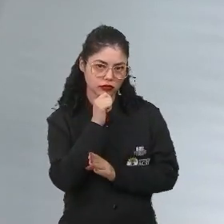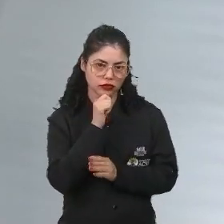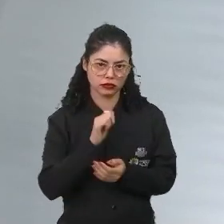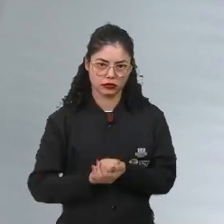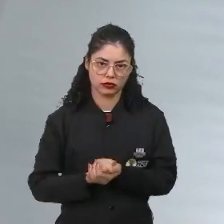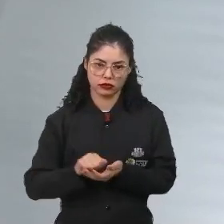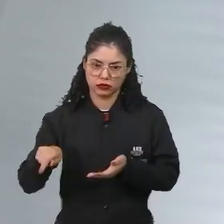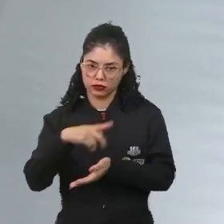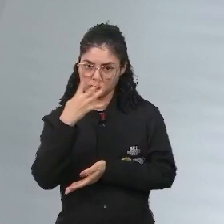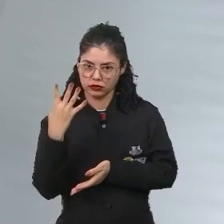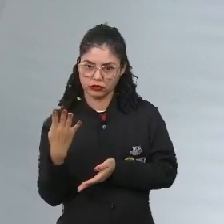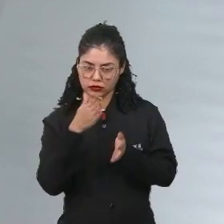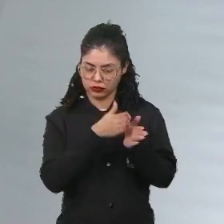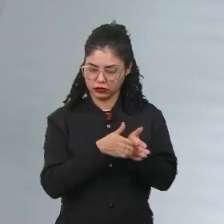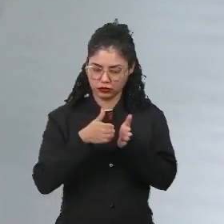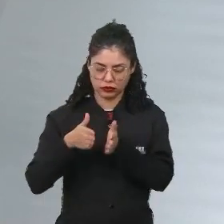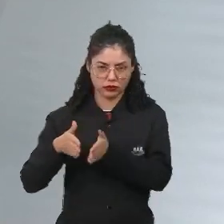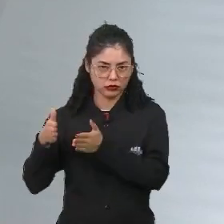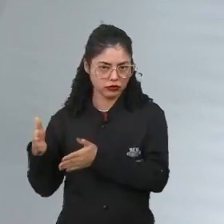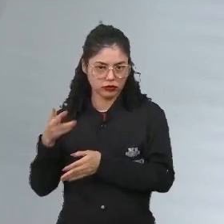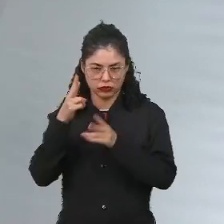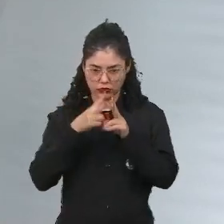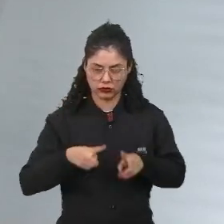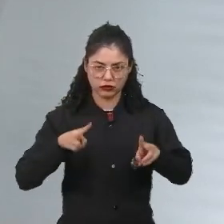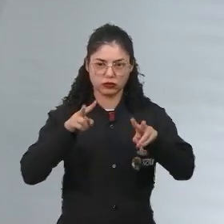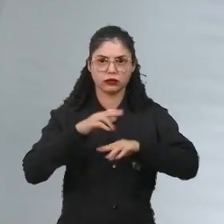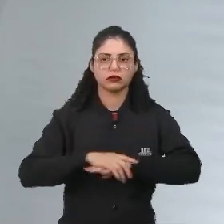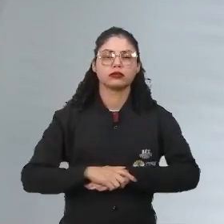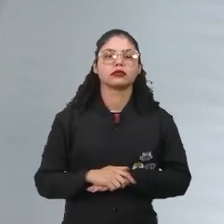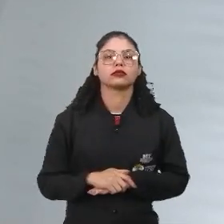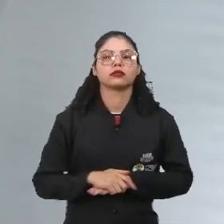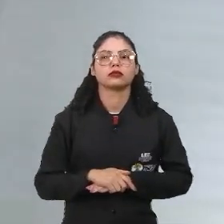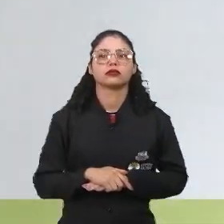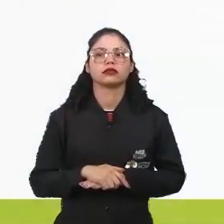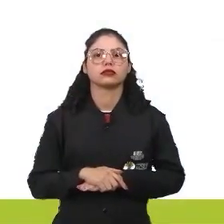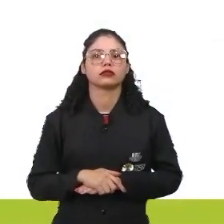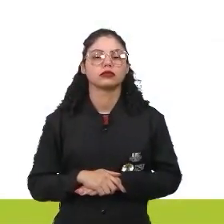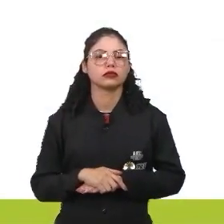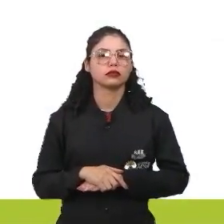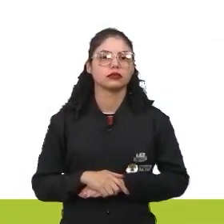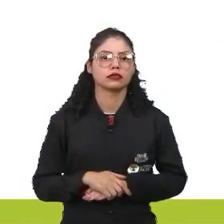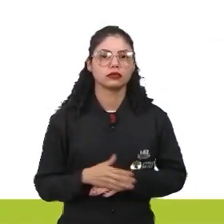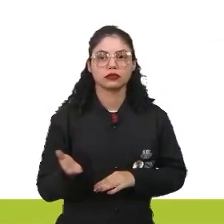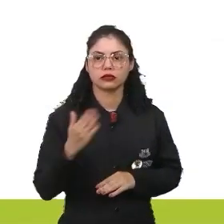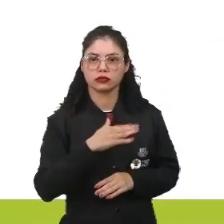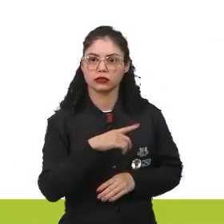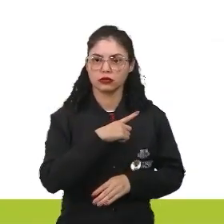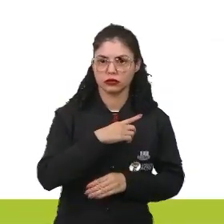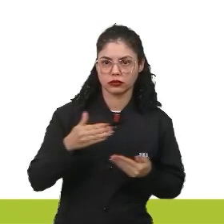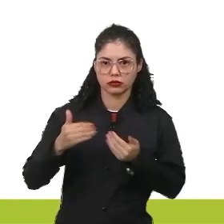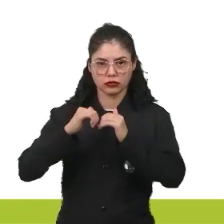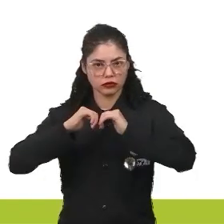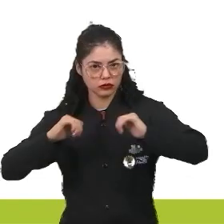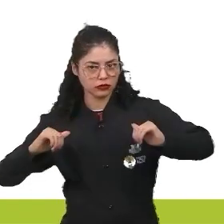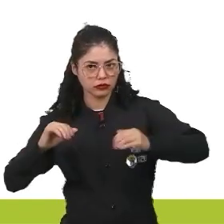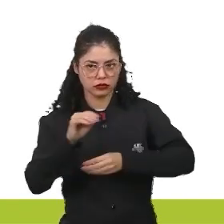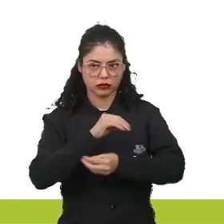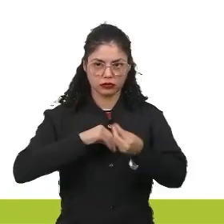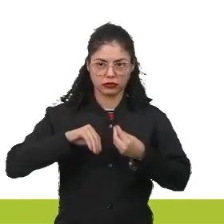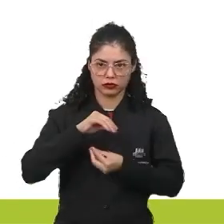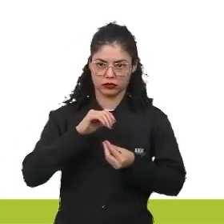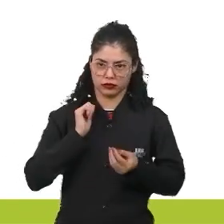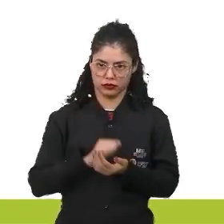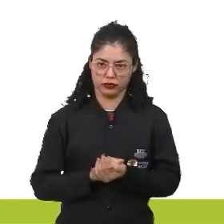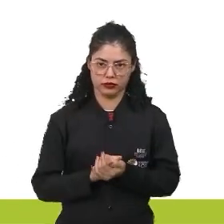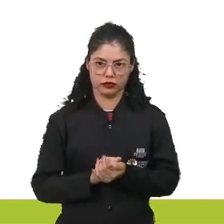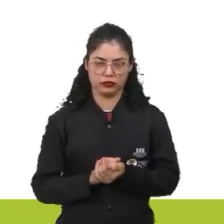suas quantidades de fases visíveis. E vamos então. Separação de misturas.